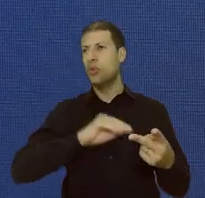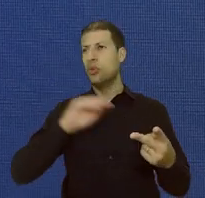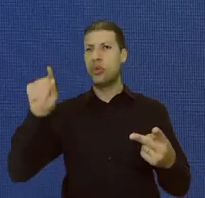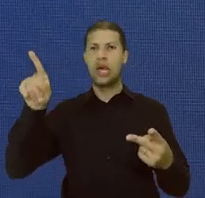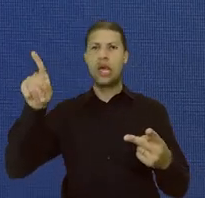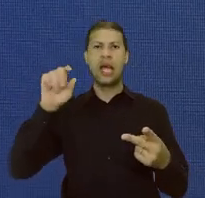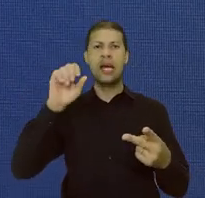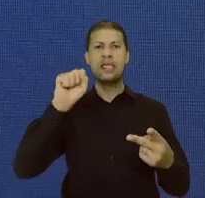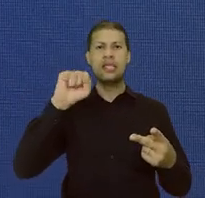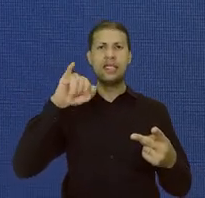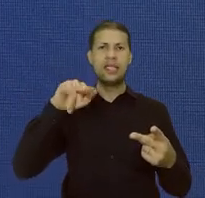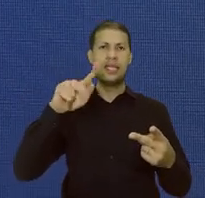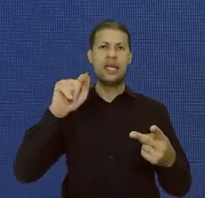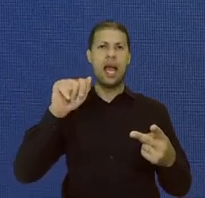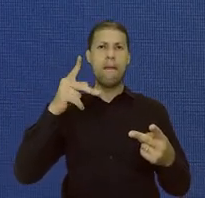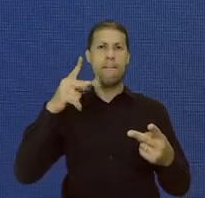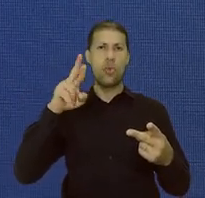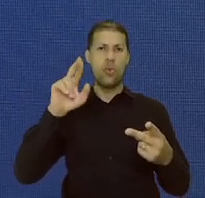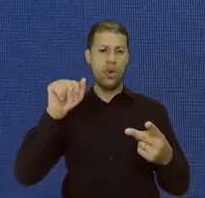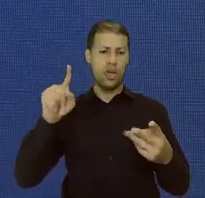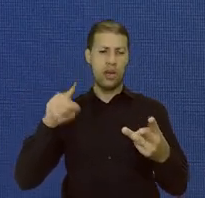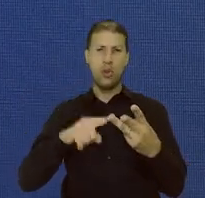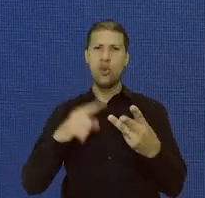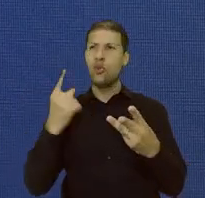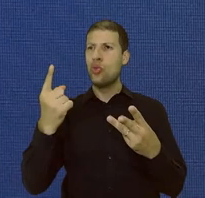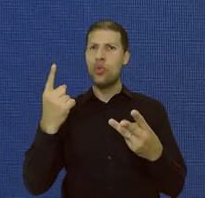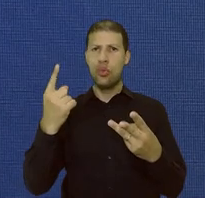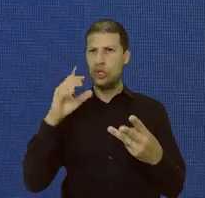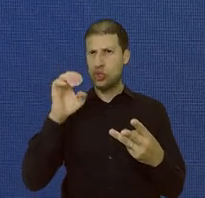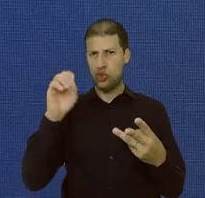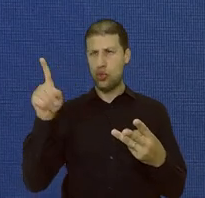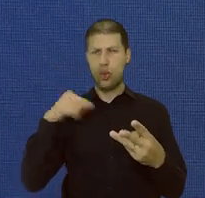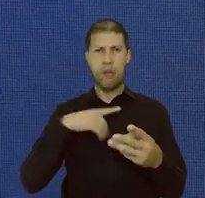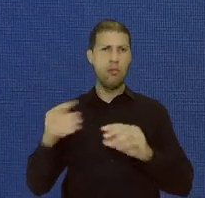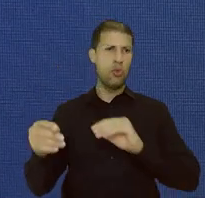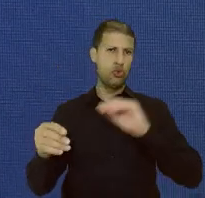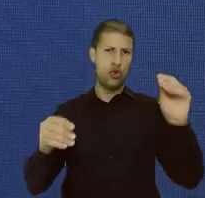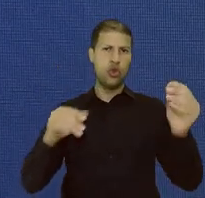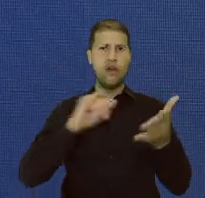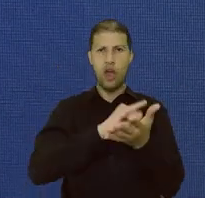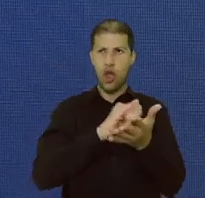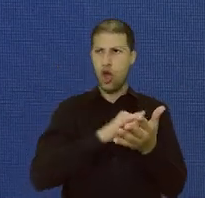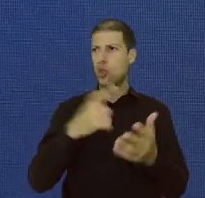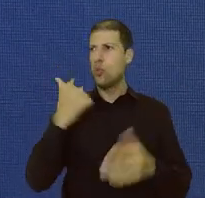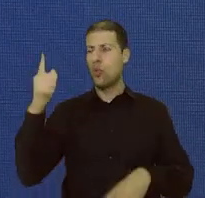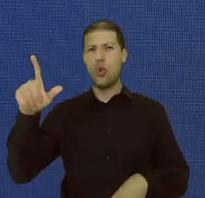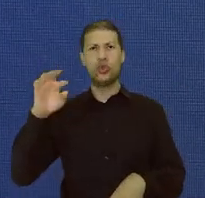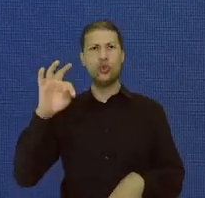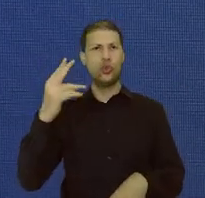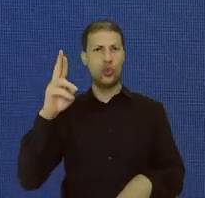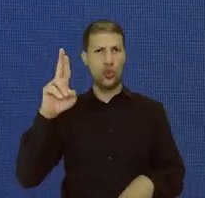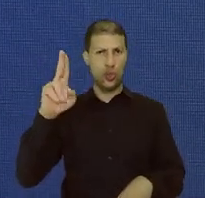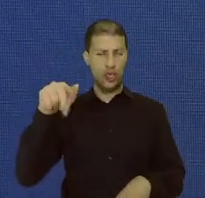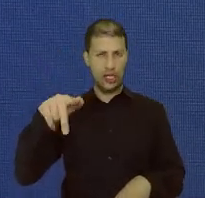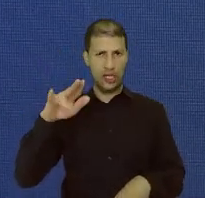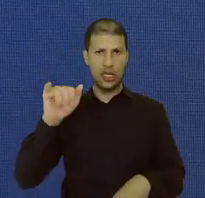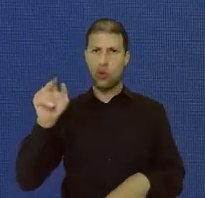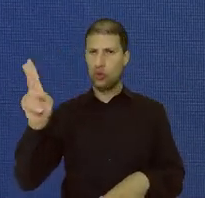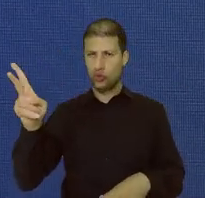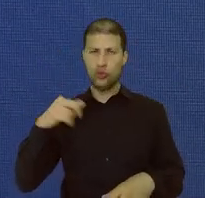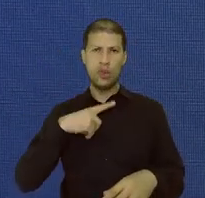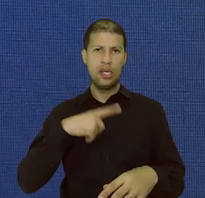York continua na Turquia os próprios fundadores da vtex hoje maior desafio do mercado americano estão nos Estados Unidos então